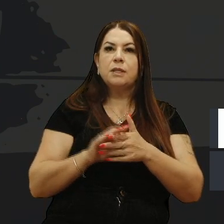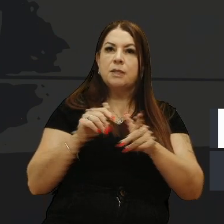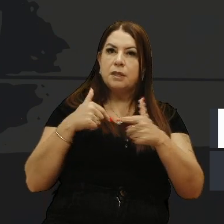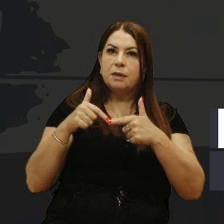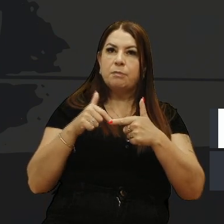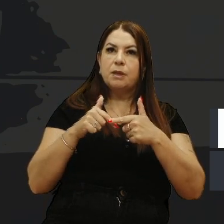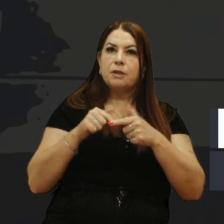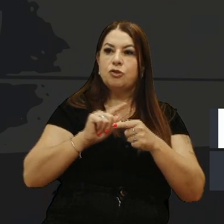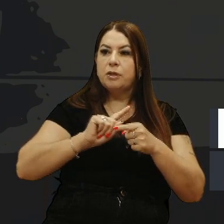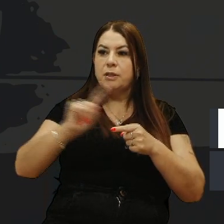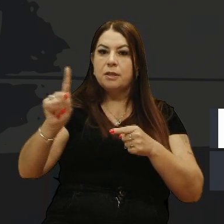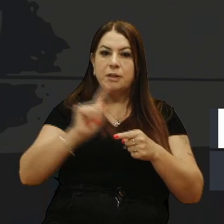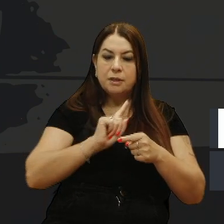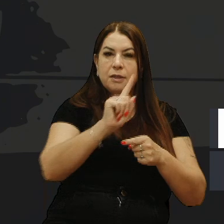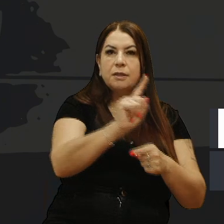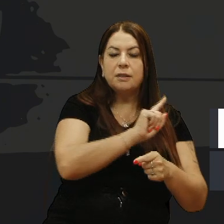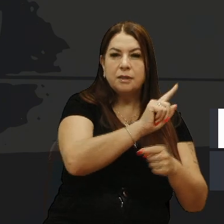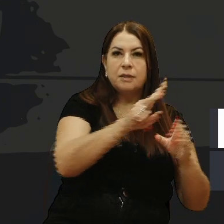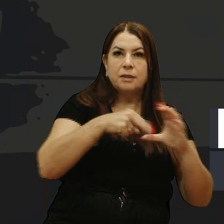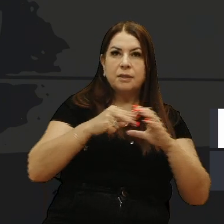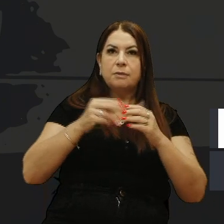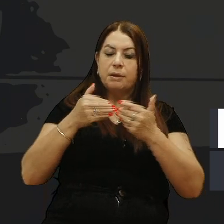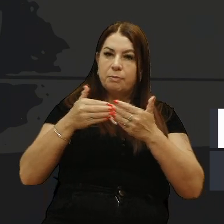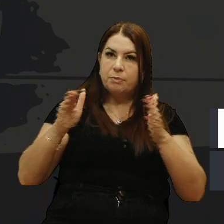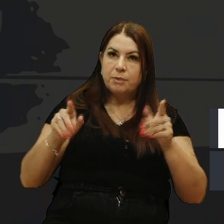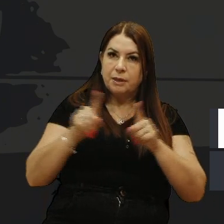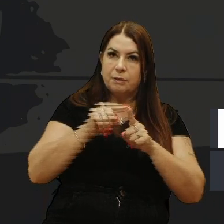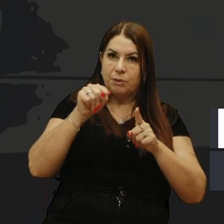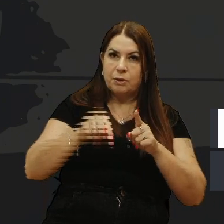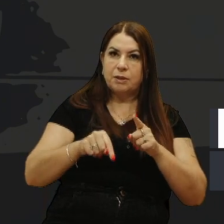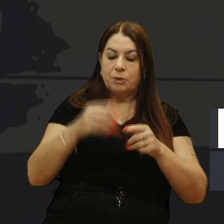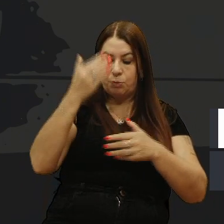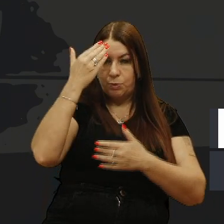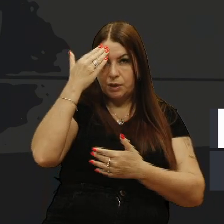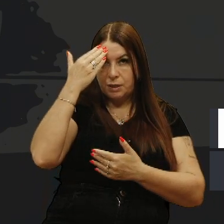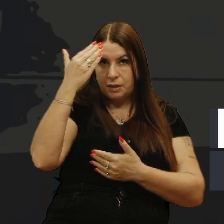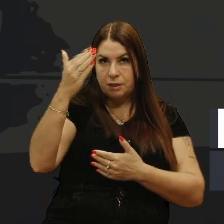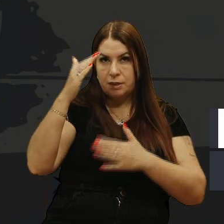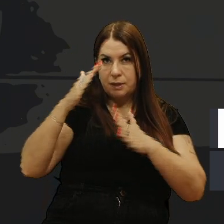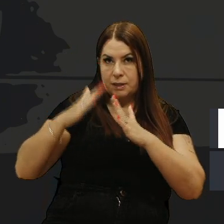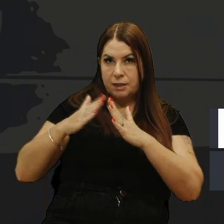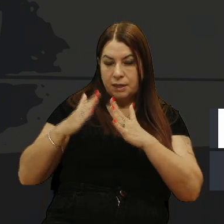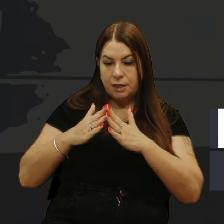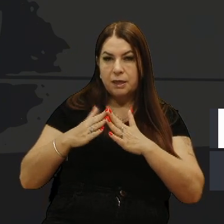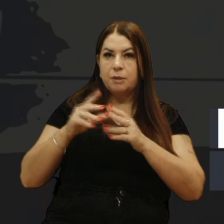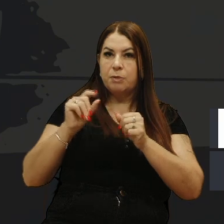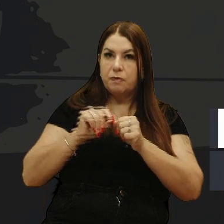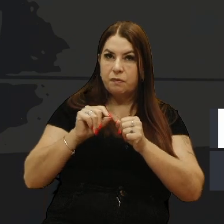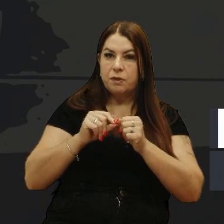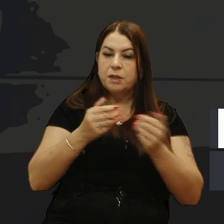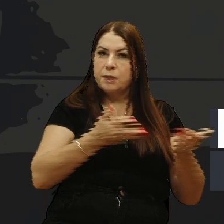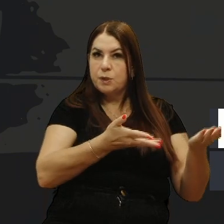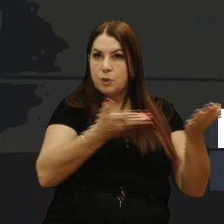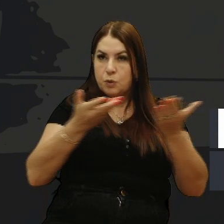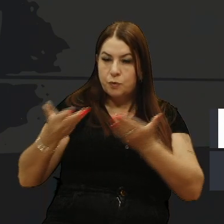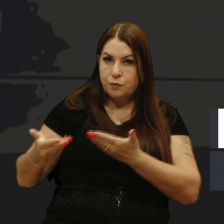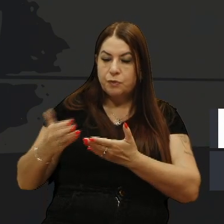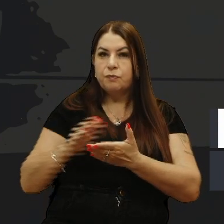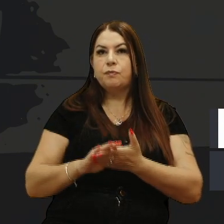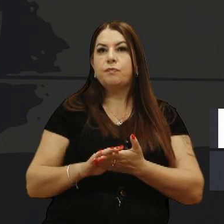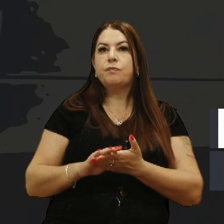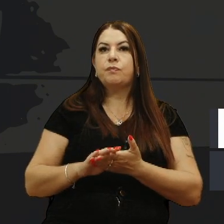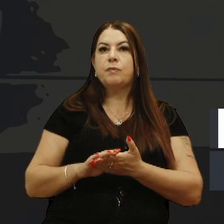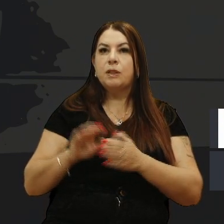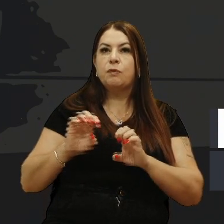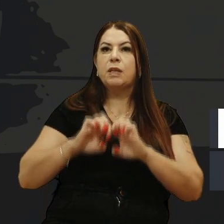de ir nas sessões das câmaras que nos abrem as portas, e aqui já deixo o meu agradecimento a essa casa, para fazermos esse convite. Ele será